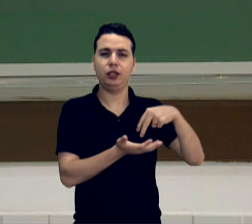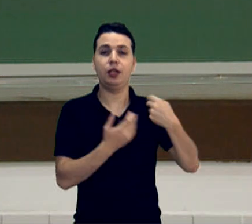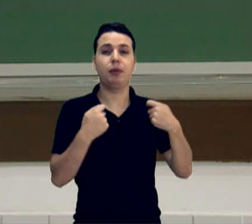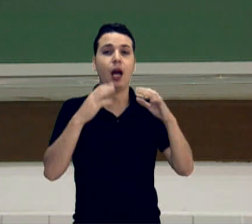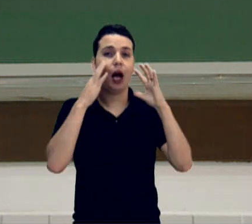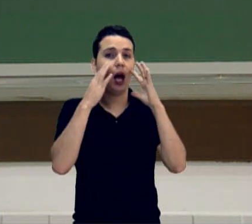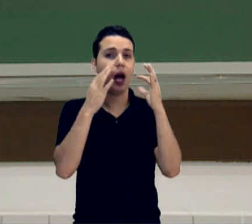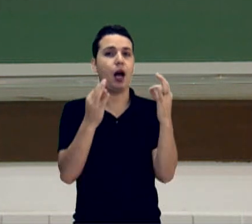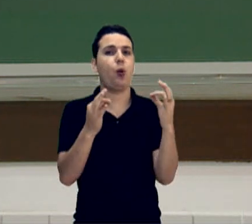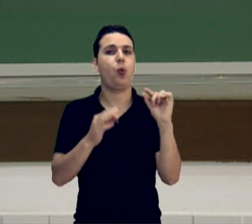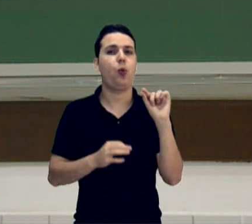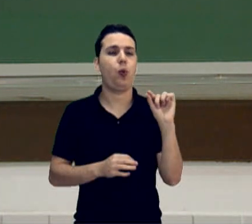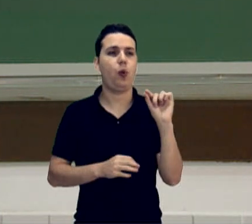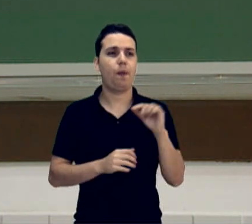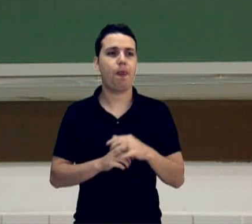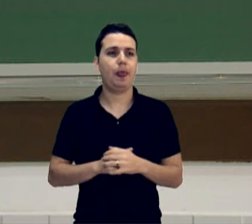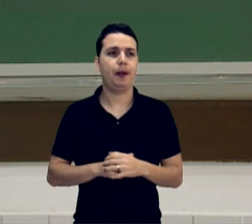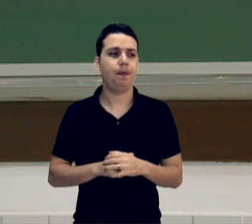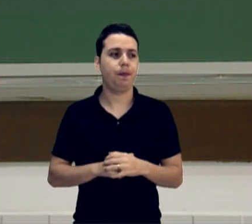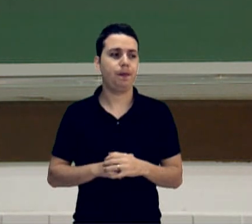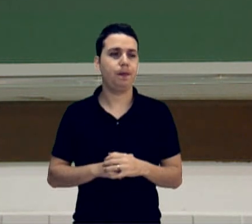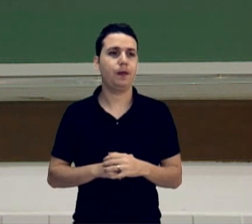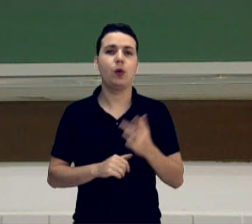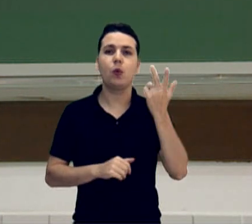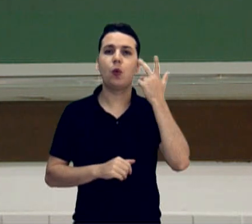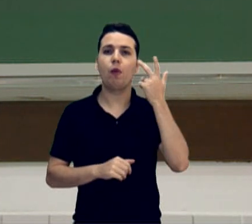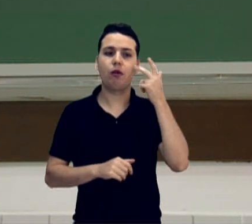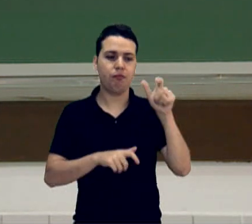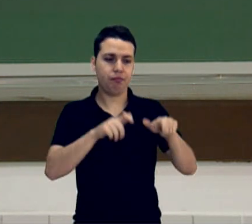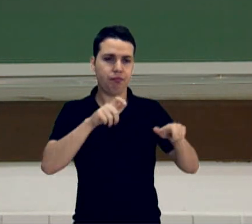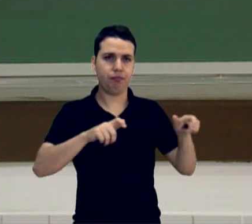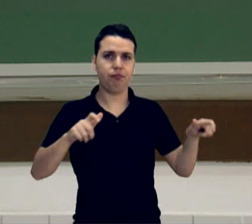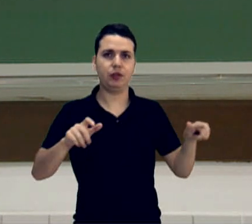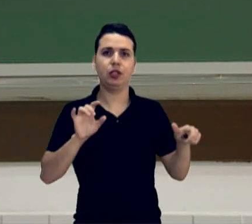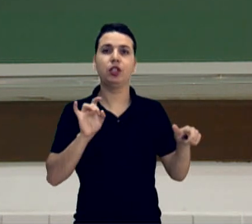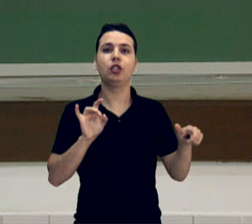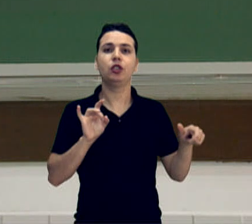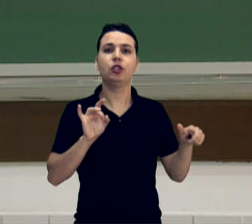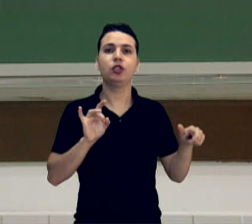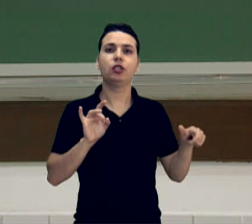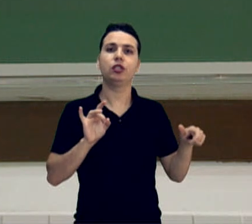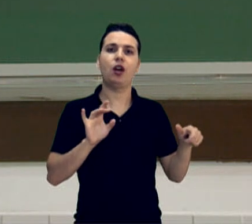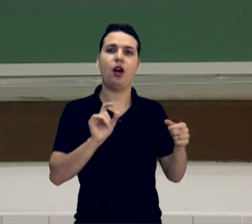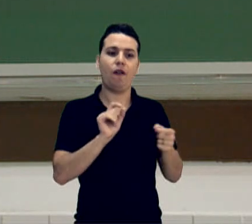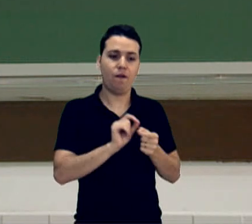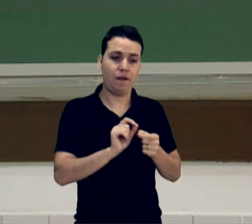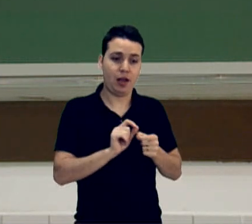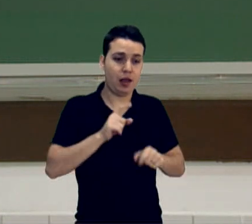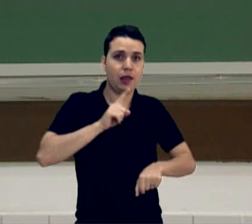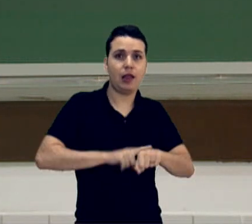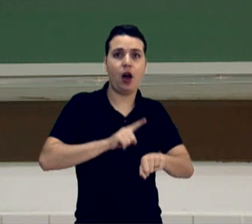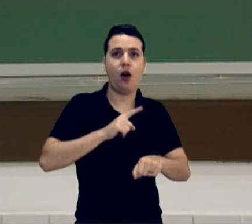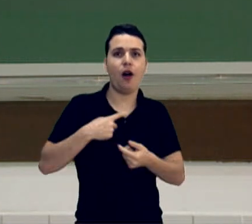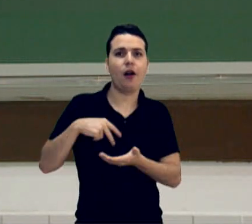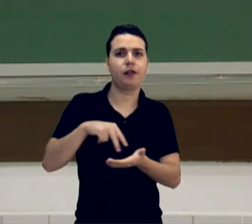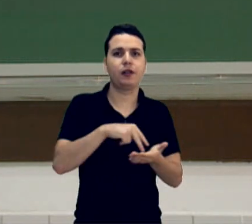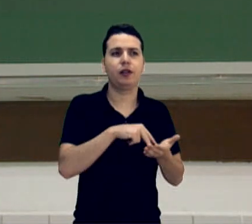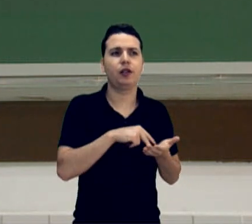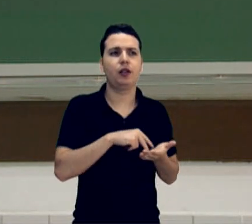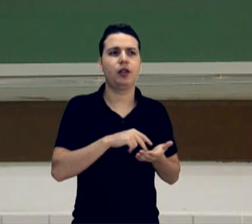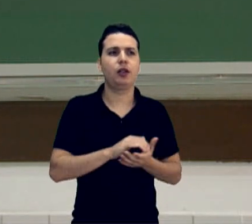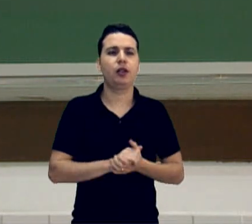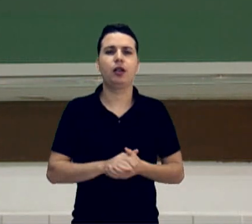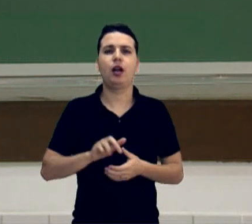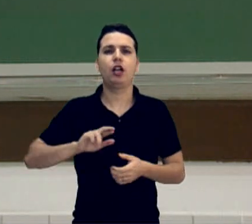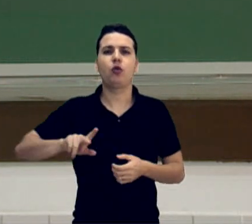prestando atenção. E, normalmente, os músicos eles estão executando ali na hora, ao vivo, né? Então, não é um playback, não é